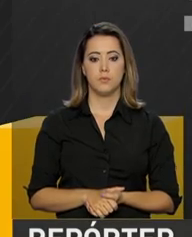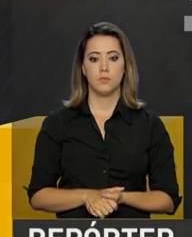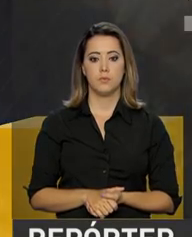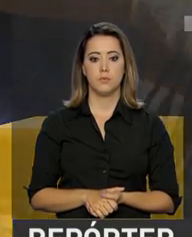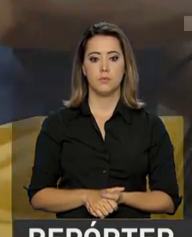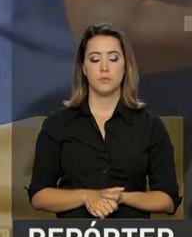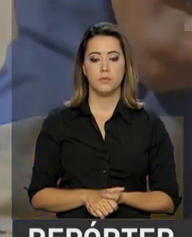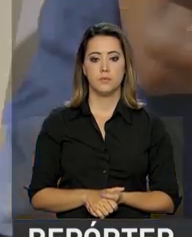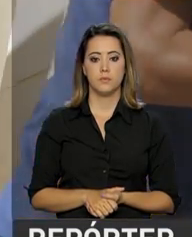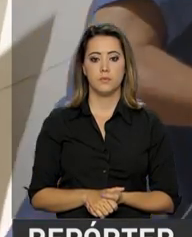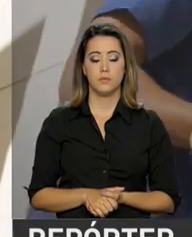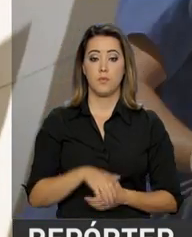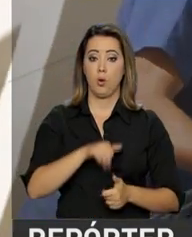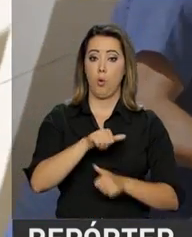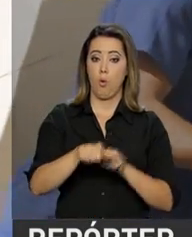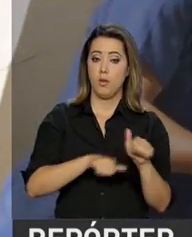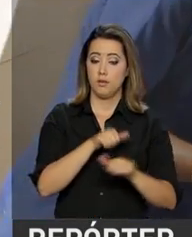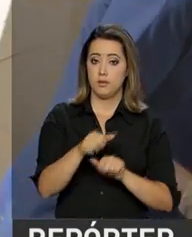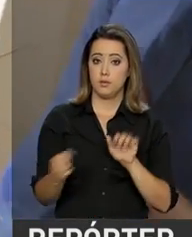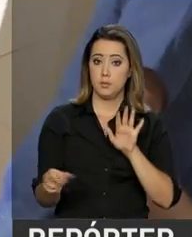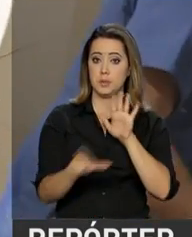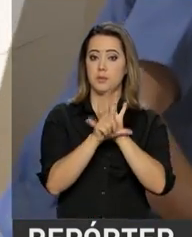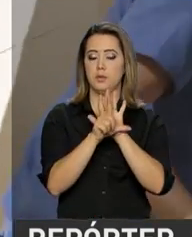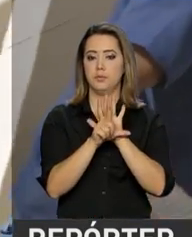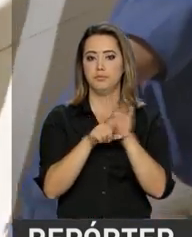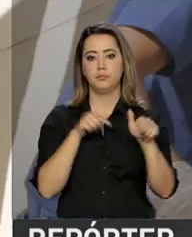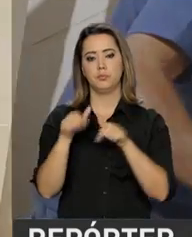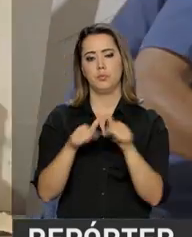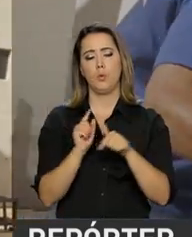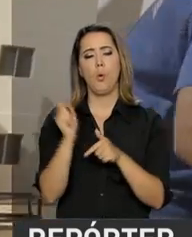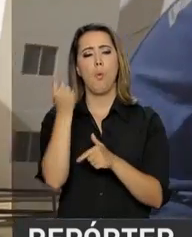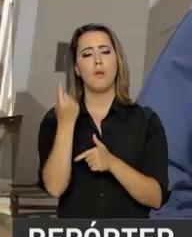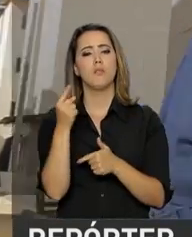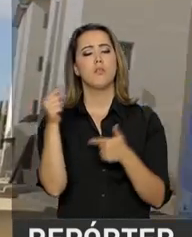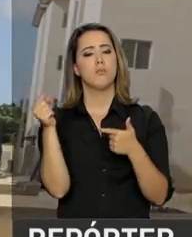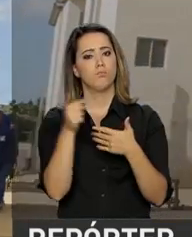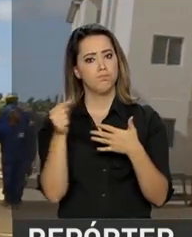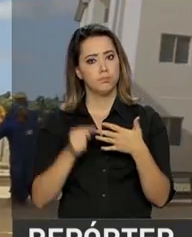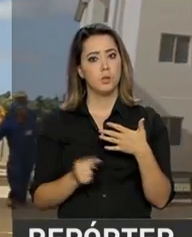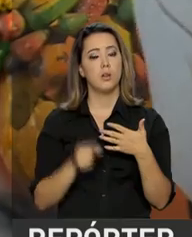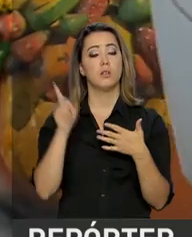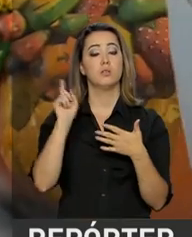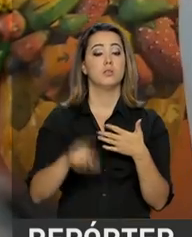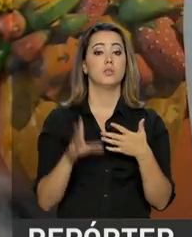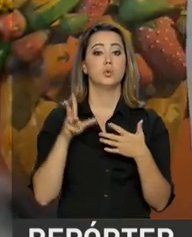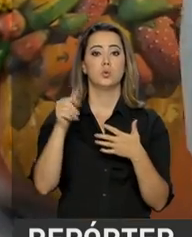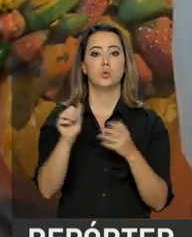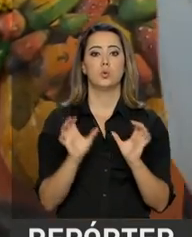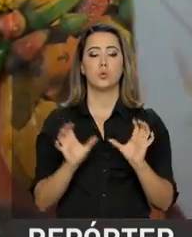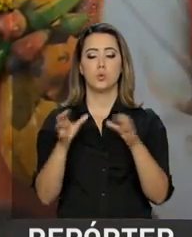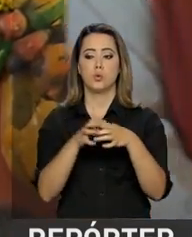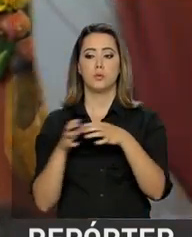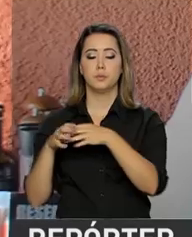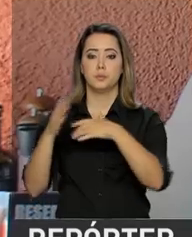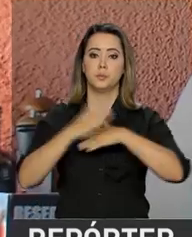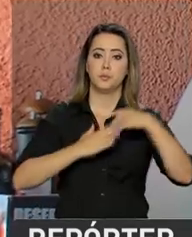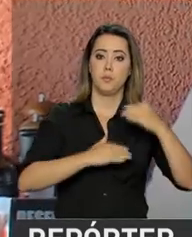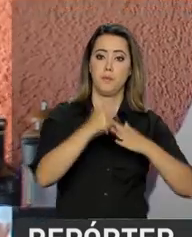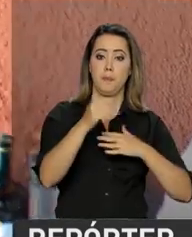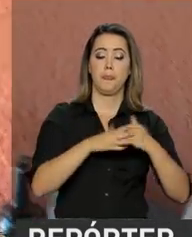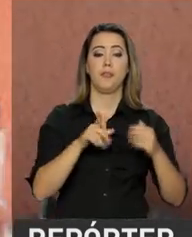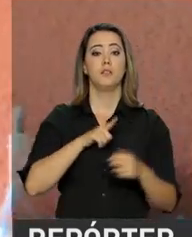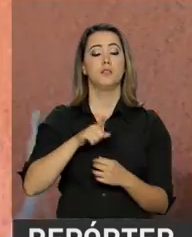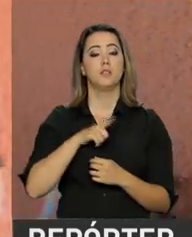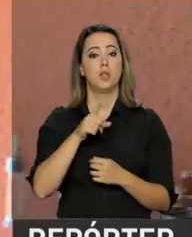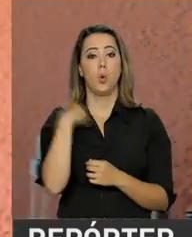sávia com a modernização das leis trabalhistas uma das mudanças é a possibilidade de todas as categorias profissionais Passarem